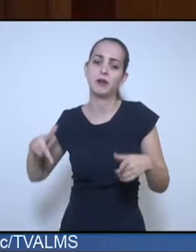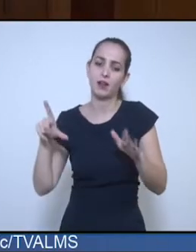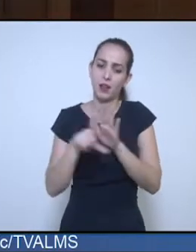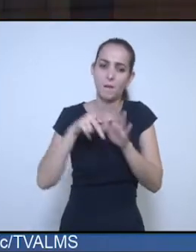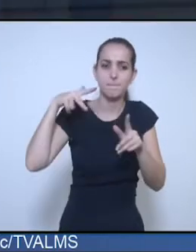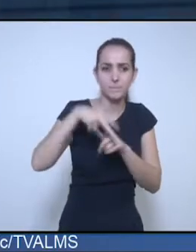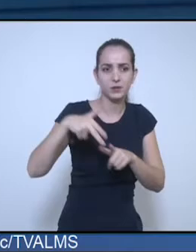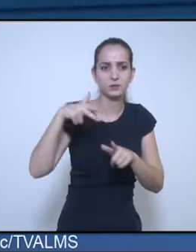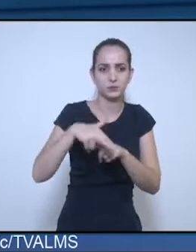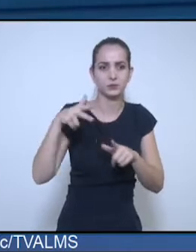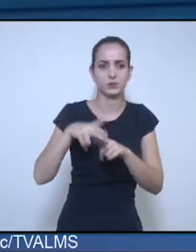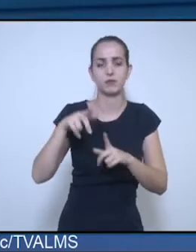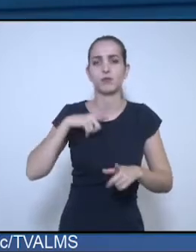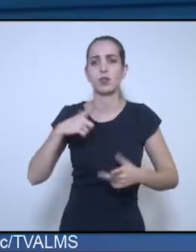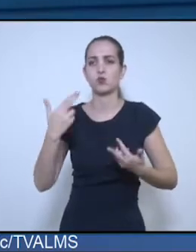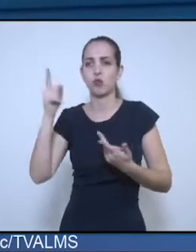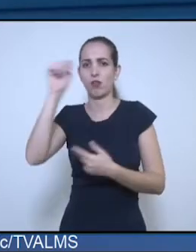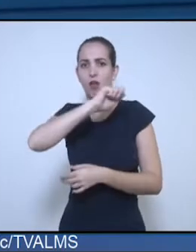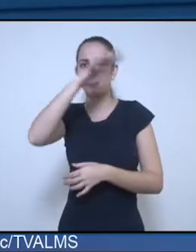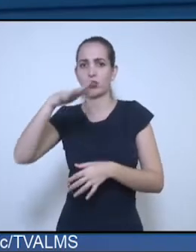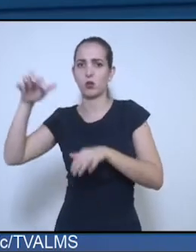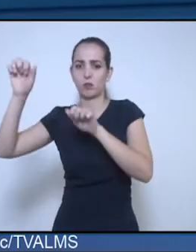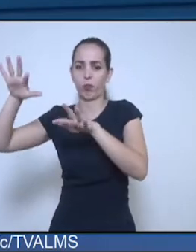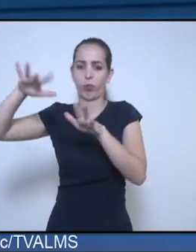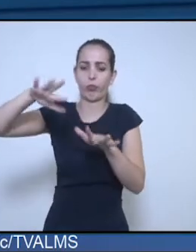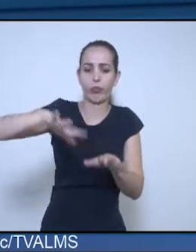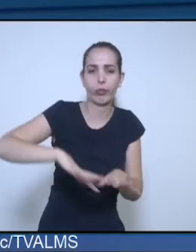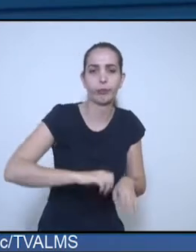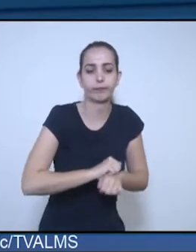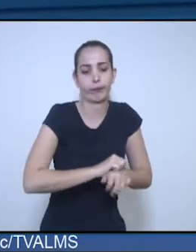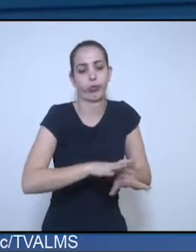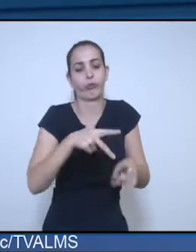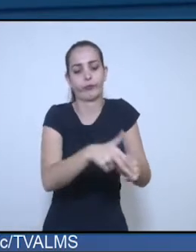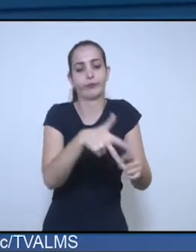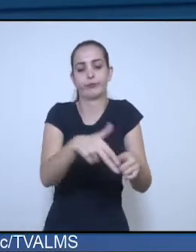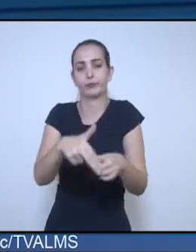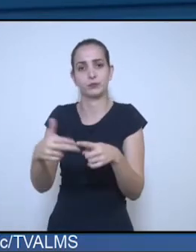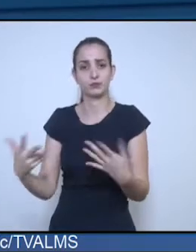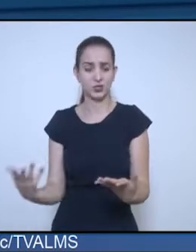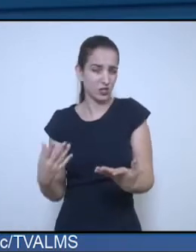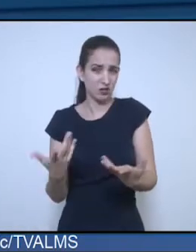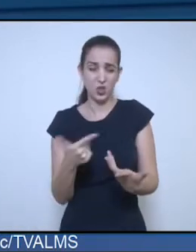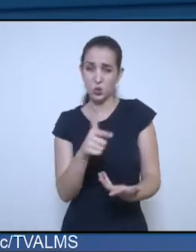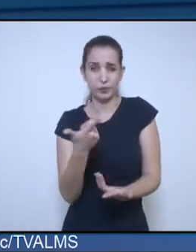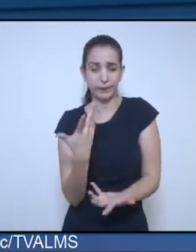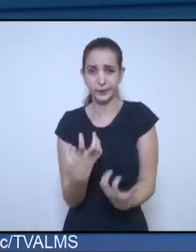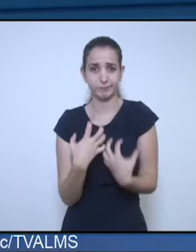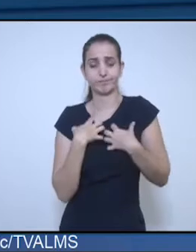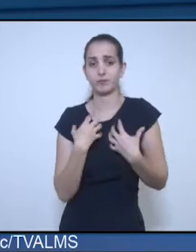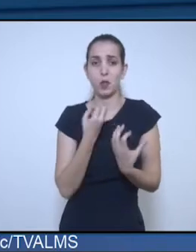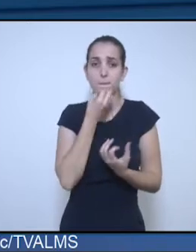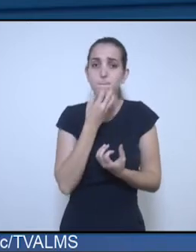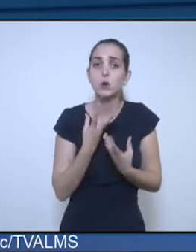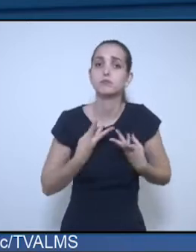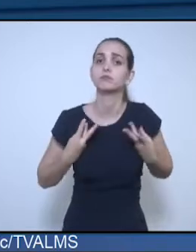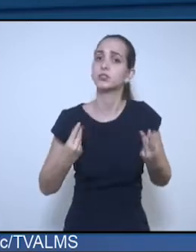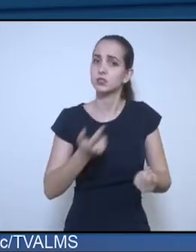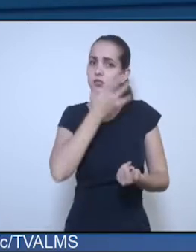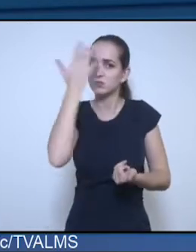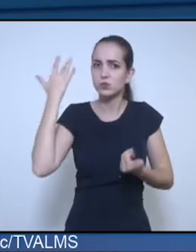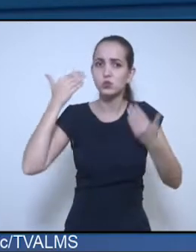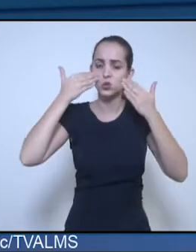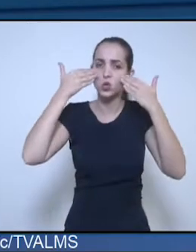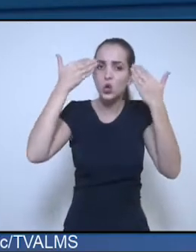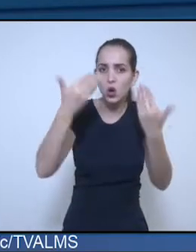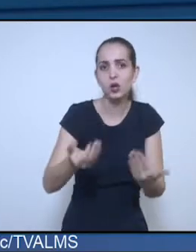UANA chegou aqui através de vetos. Será que não tem bom senso de alguém que olhe pelo lado